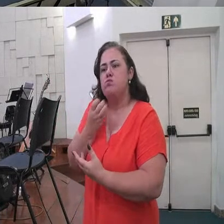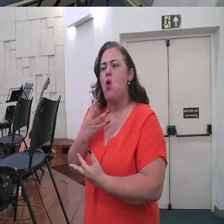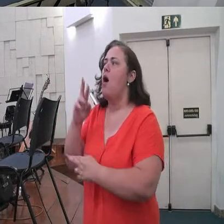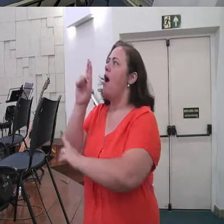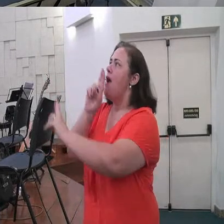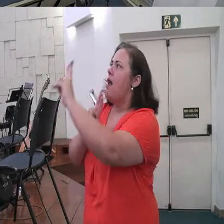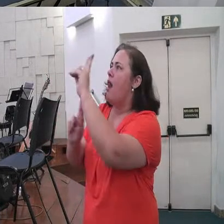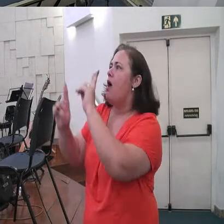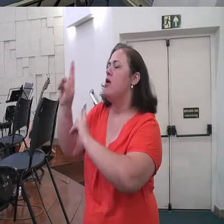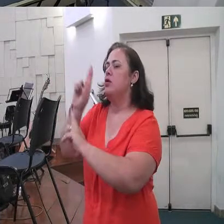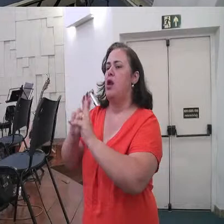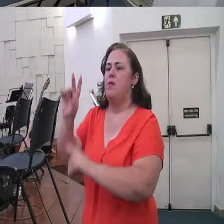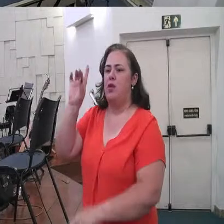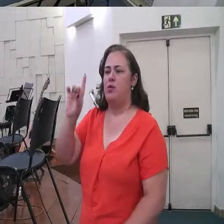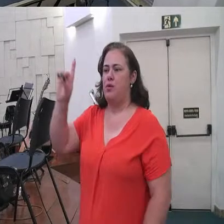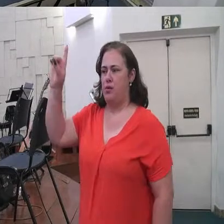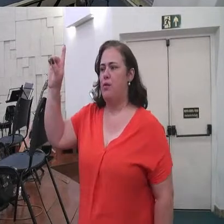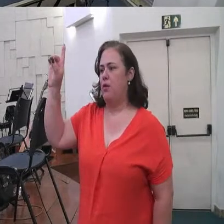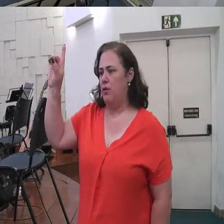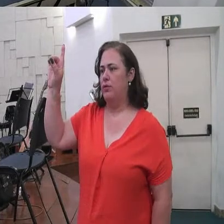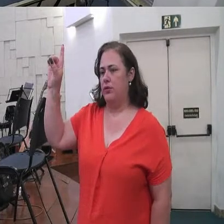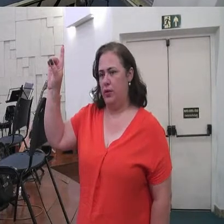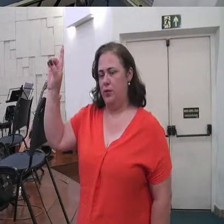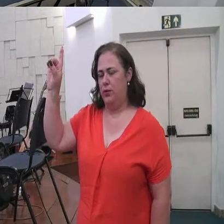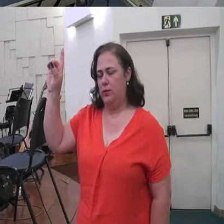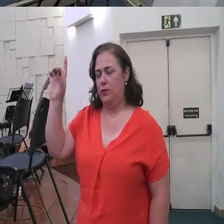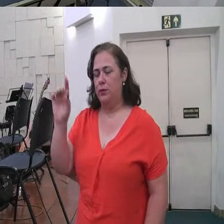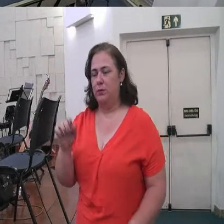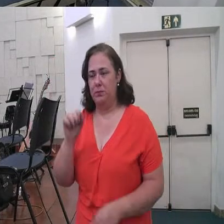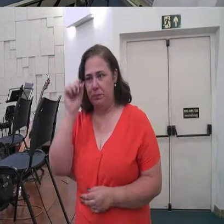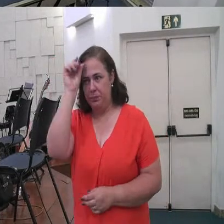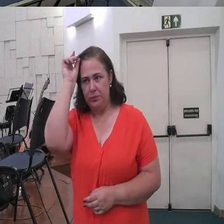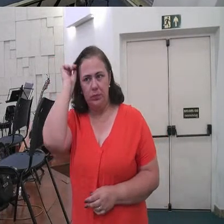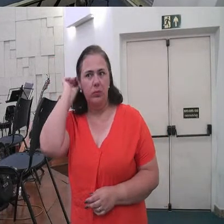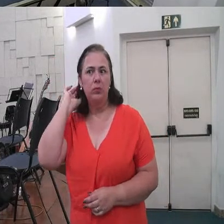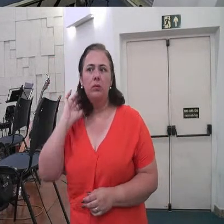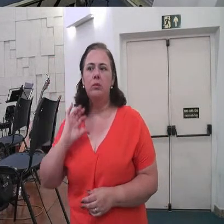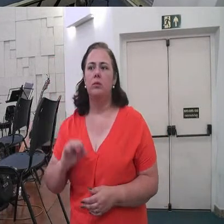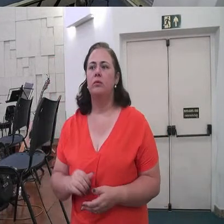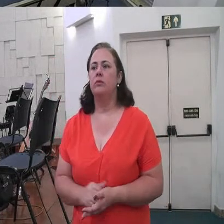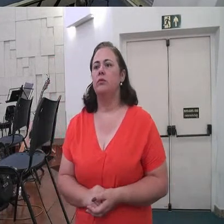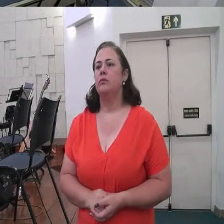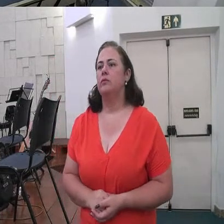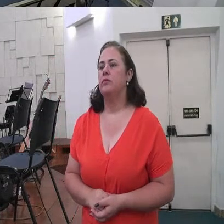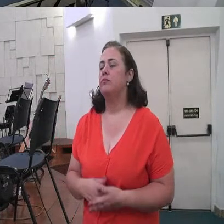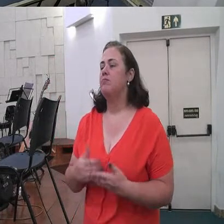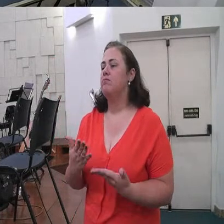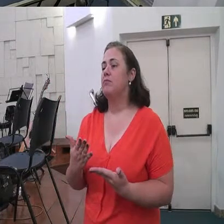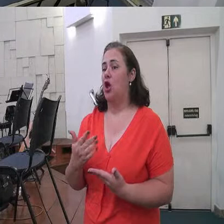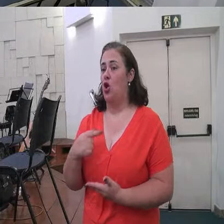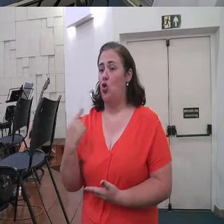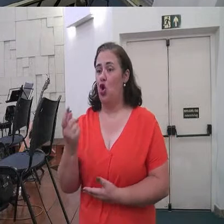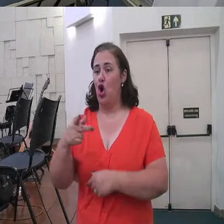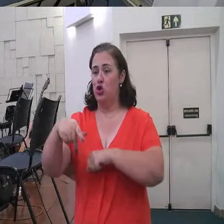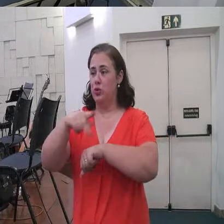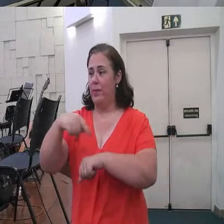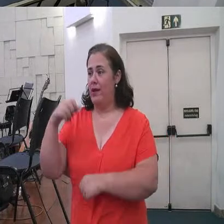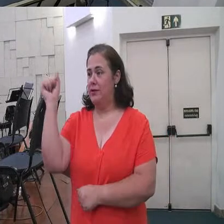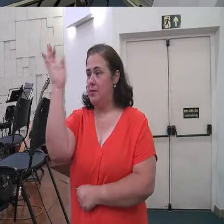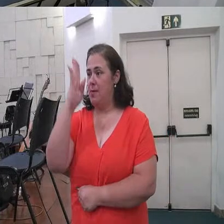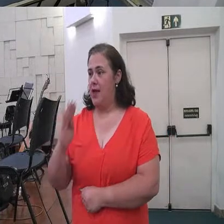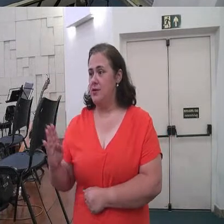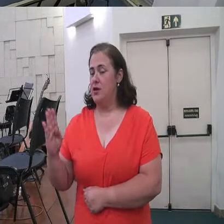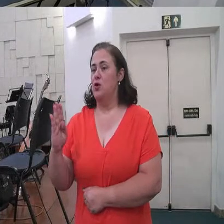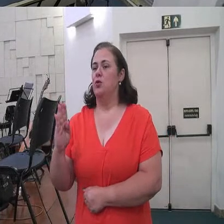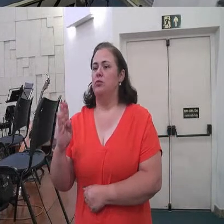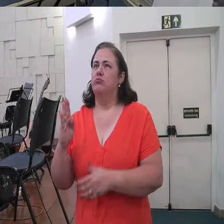que se torna galardoador dos que o buscam. Irmãos, o Brasil é considerado um Estado